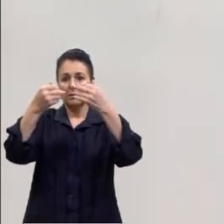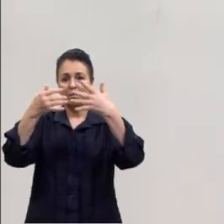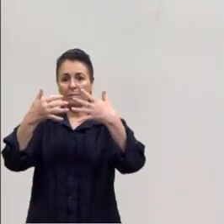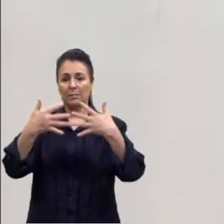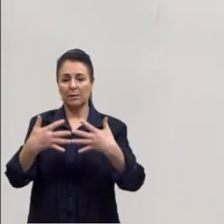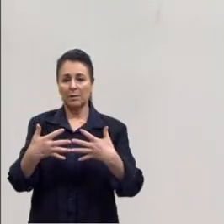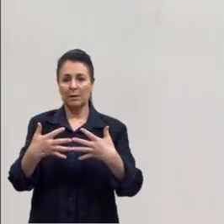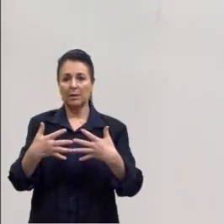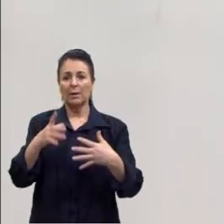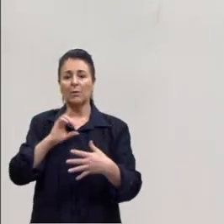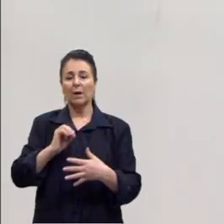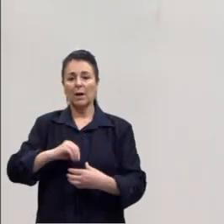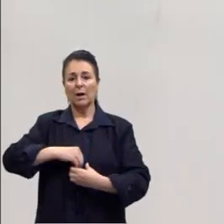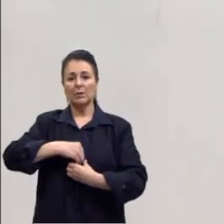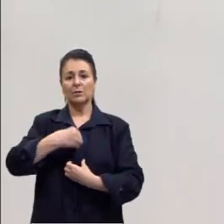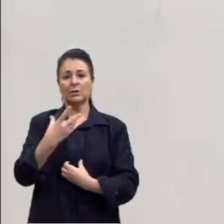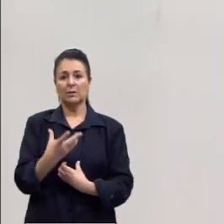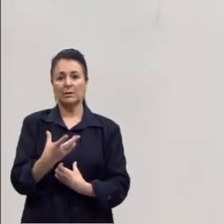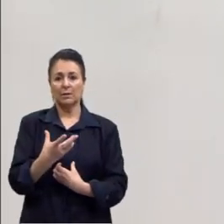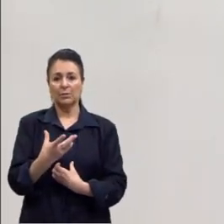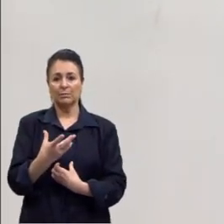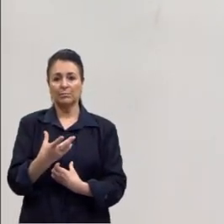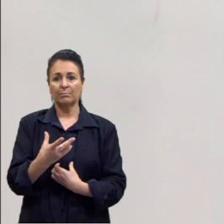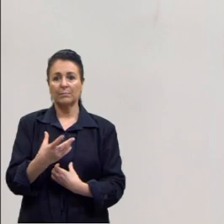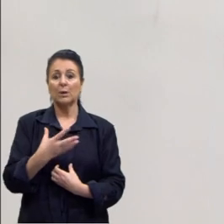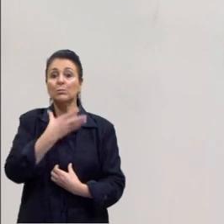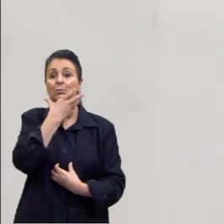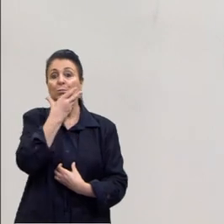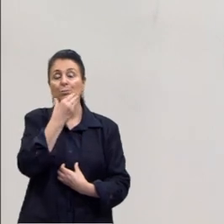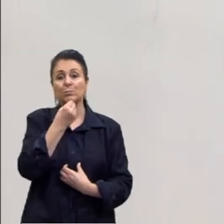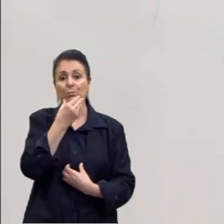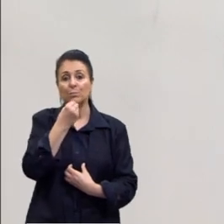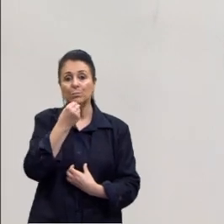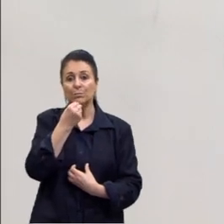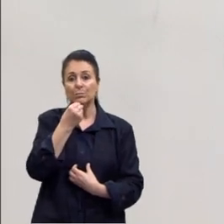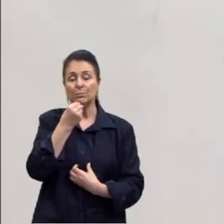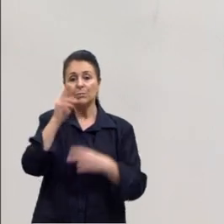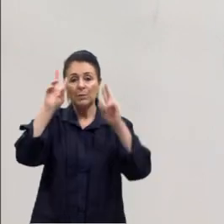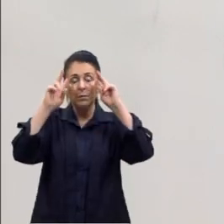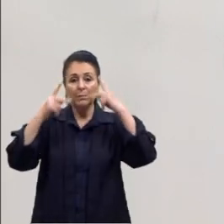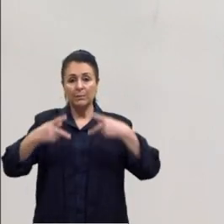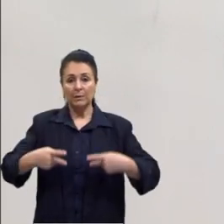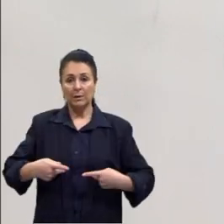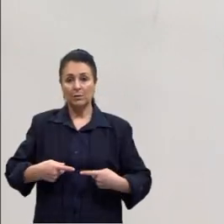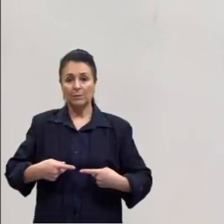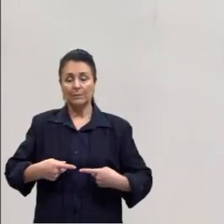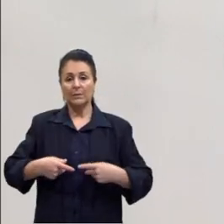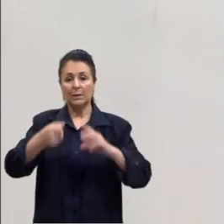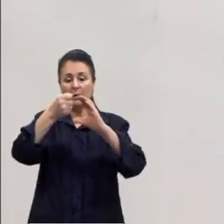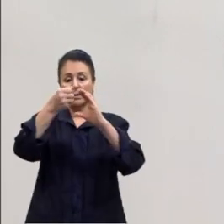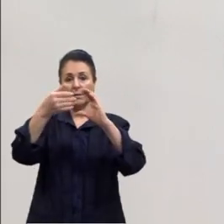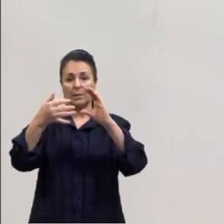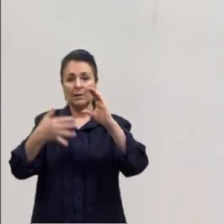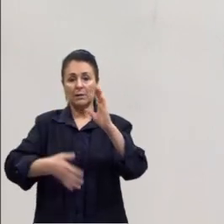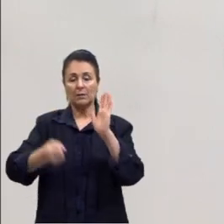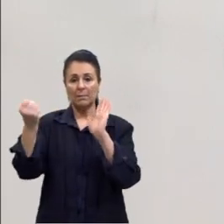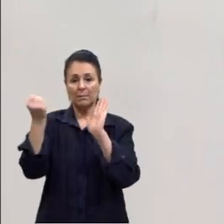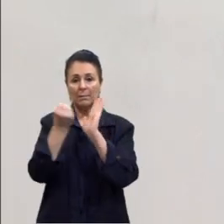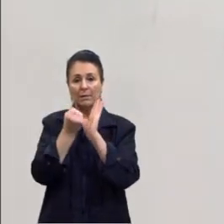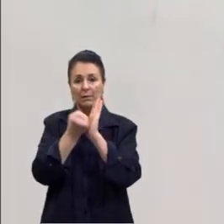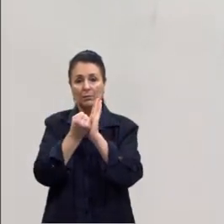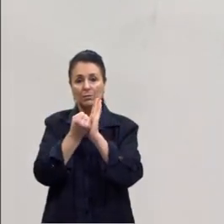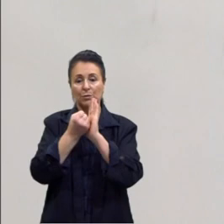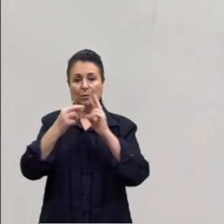essa coisa da dignidade do homem O que é uma característica muito marcante do